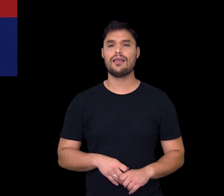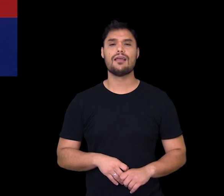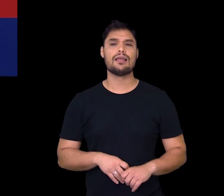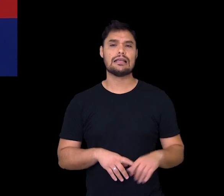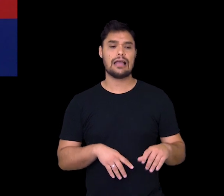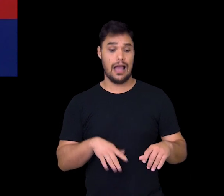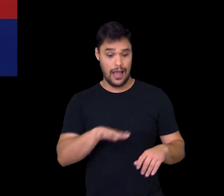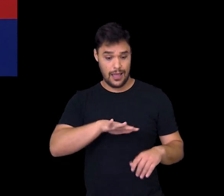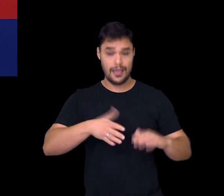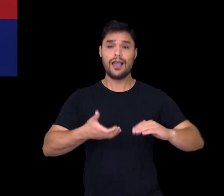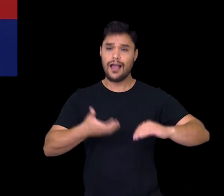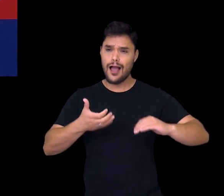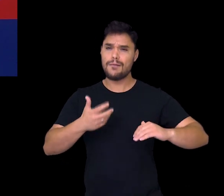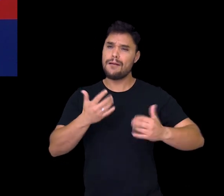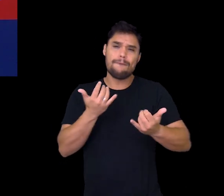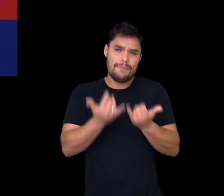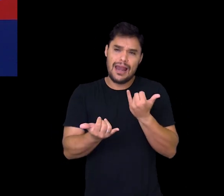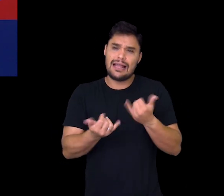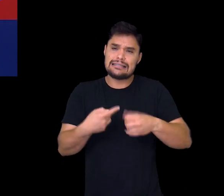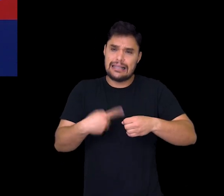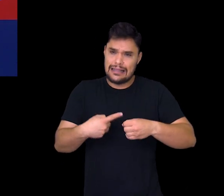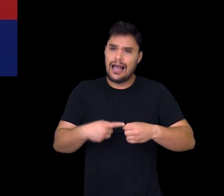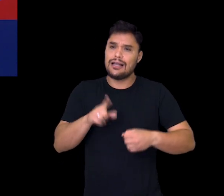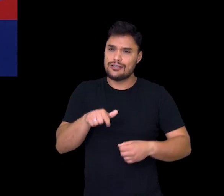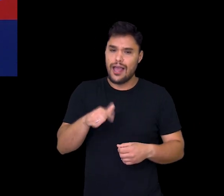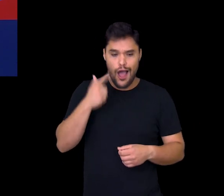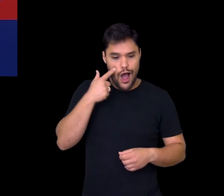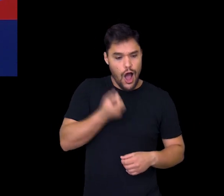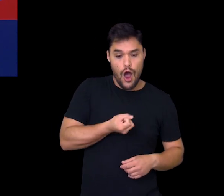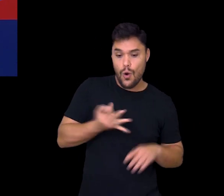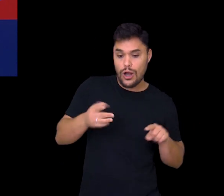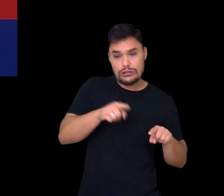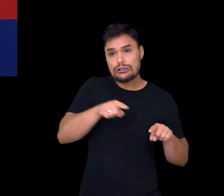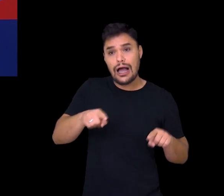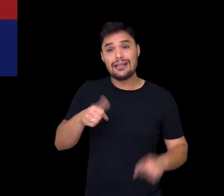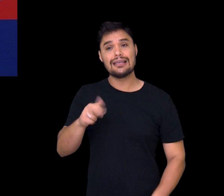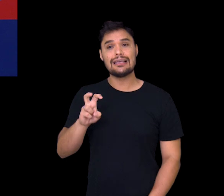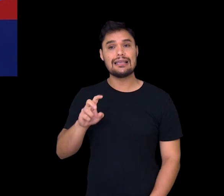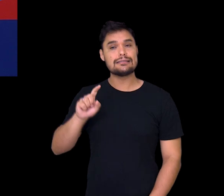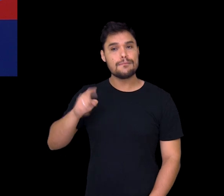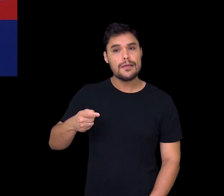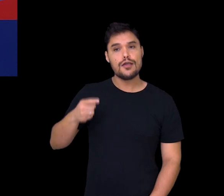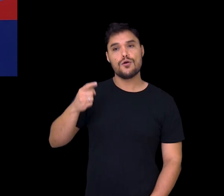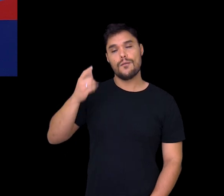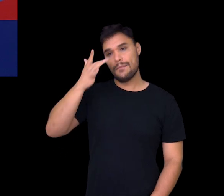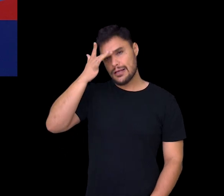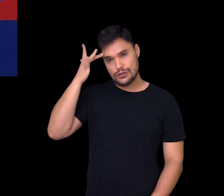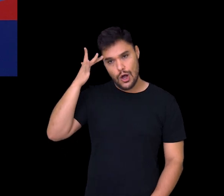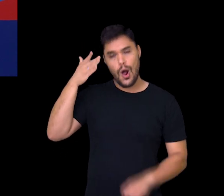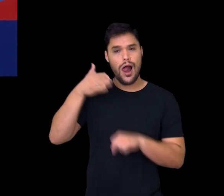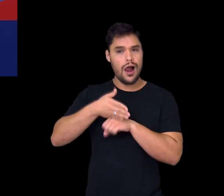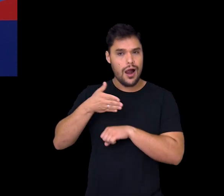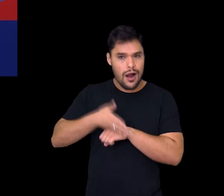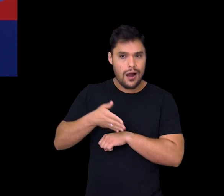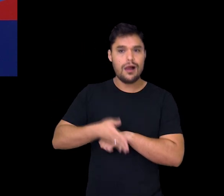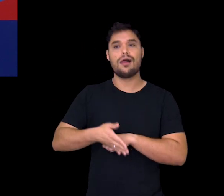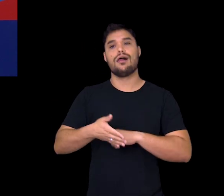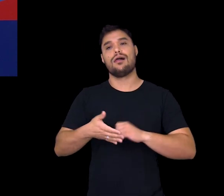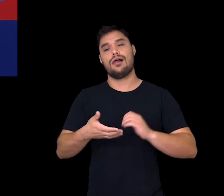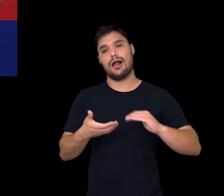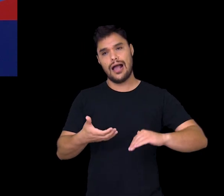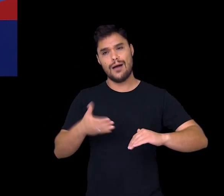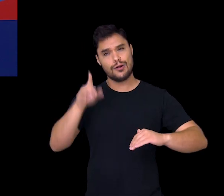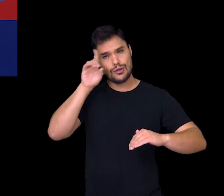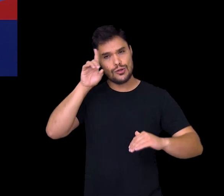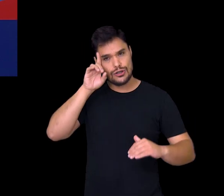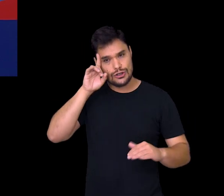né? Uns grandes números dizem, em média, a gente tem 15 mil pessoas transitando aqui. Isso. É muito maior do que vários municípios brasileiros,